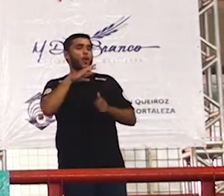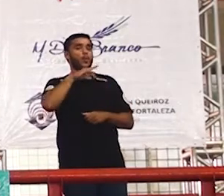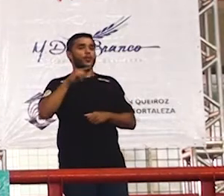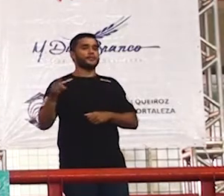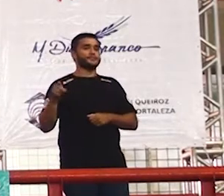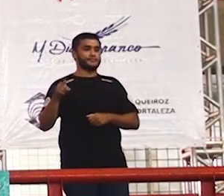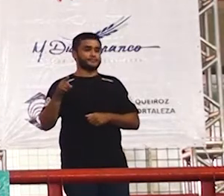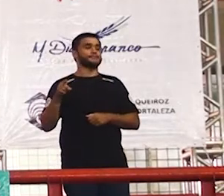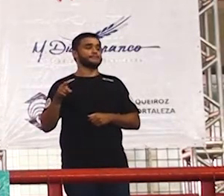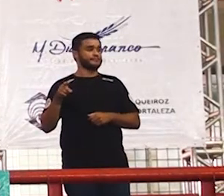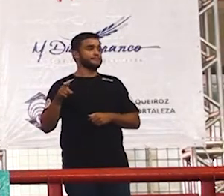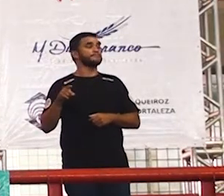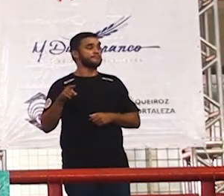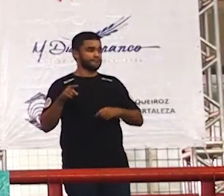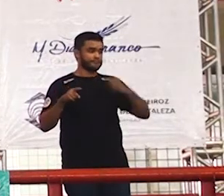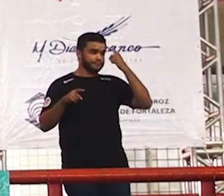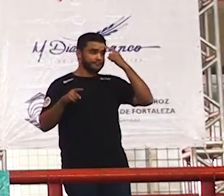sua marca,